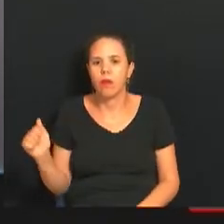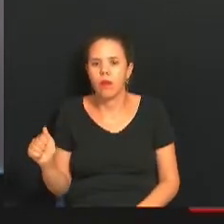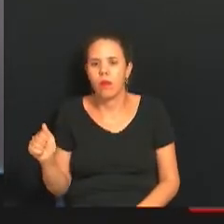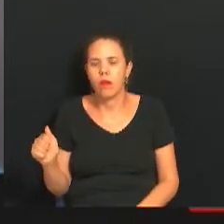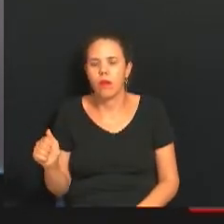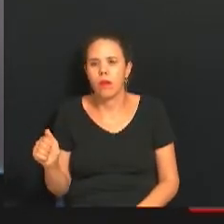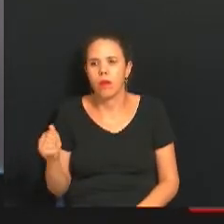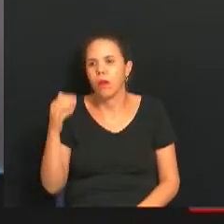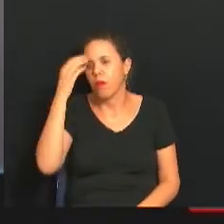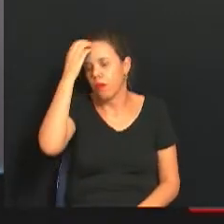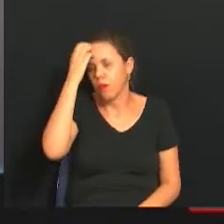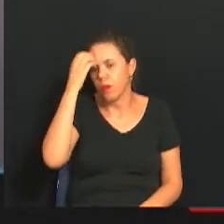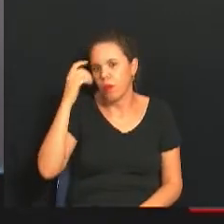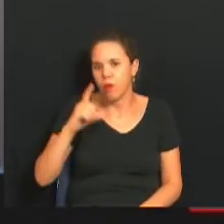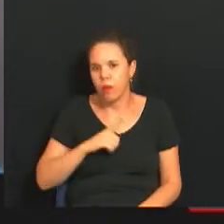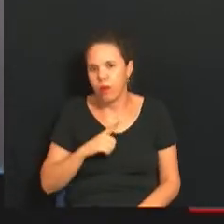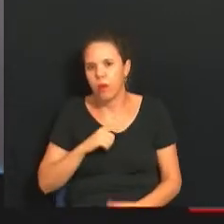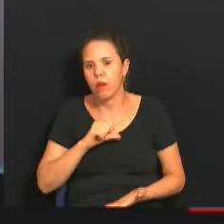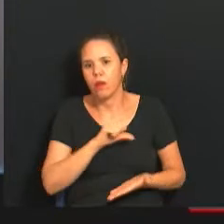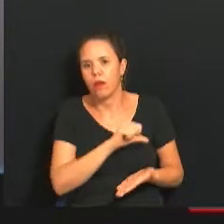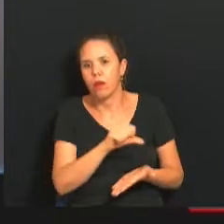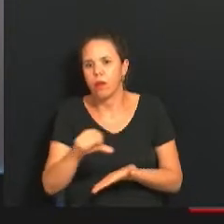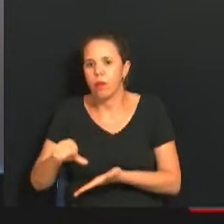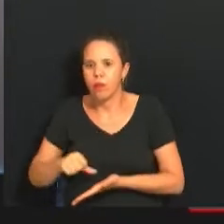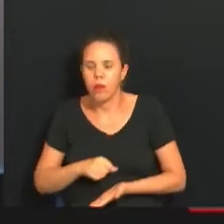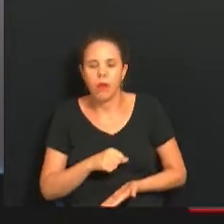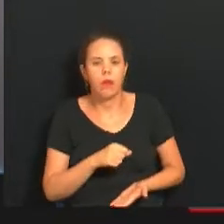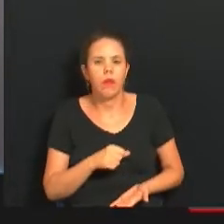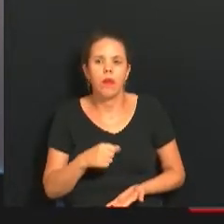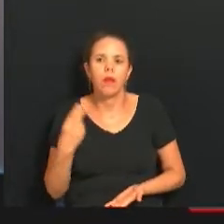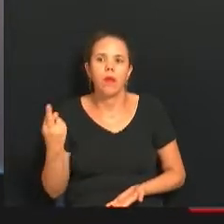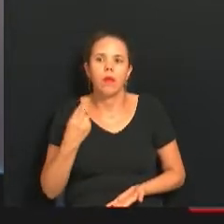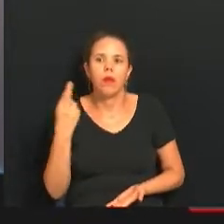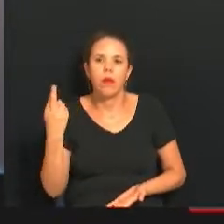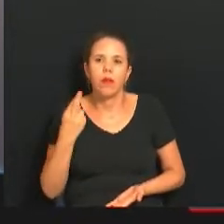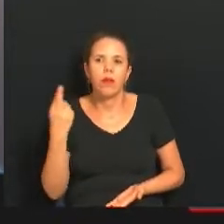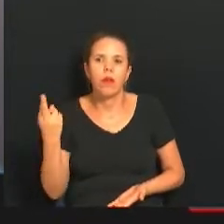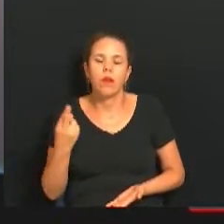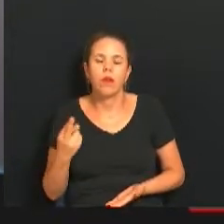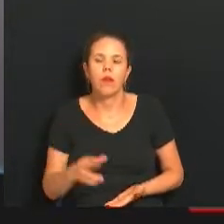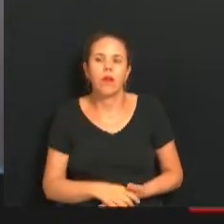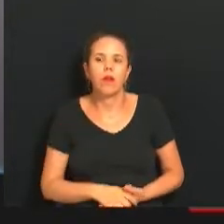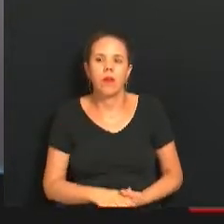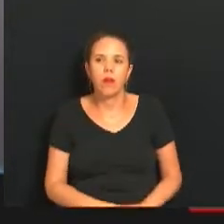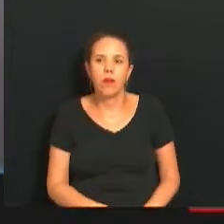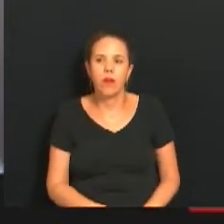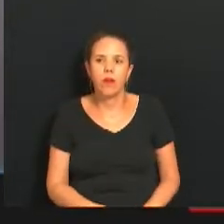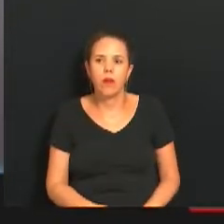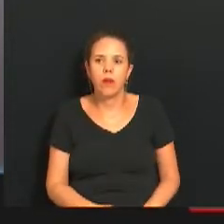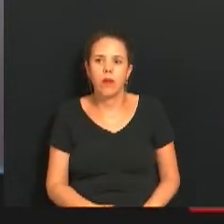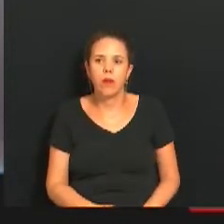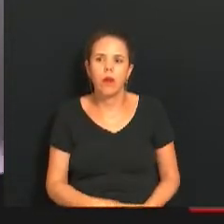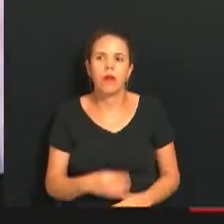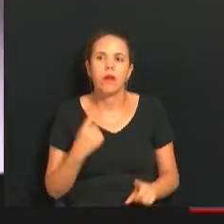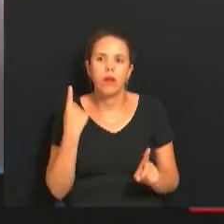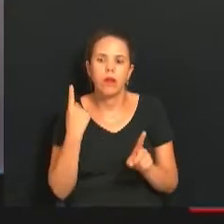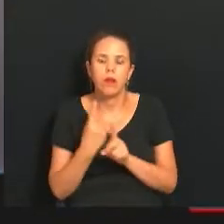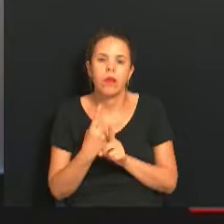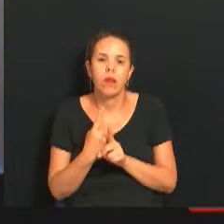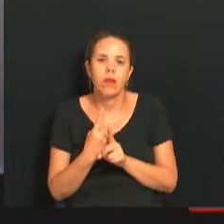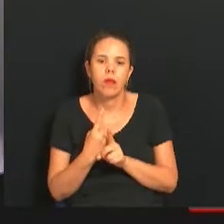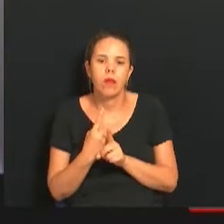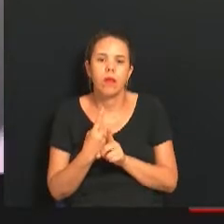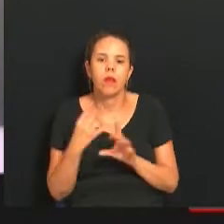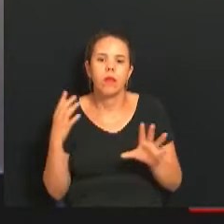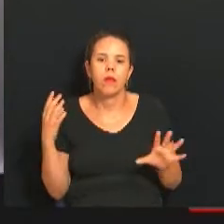Kaliningrado, é uma região da Rússia que está ali no Mar Báltico, né? E que já se encontra, né,